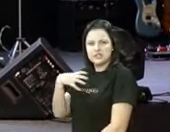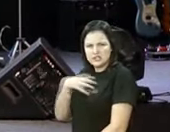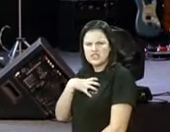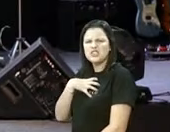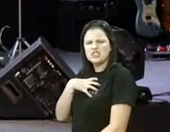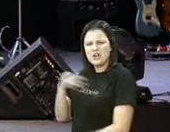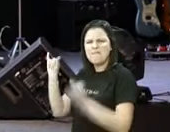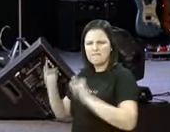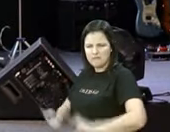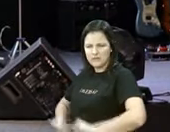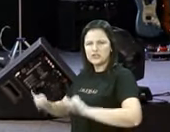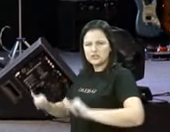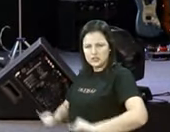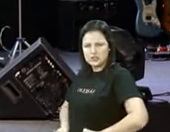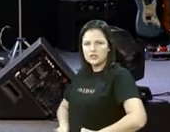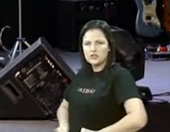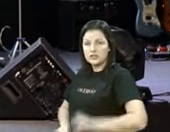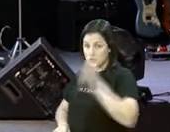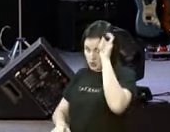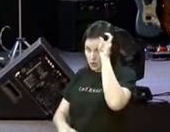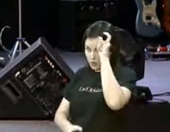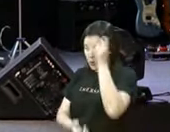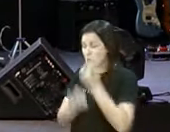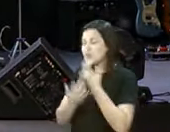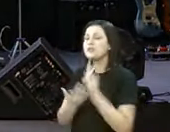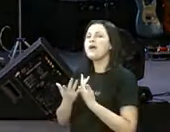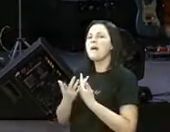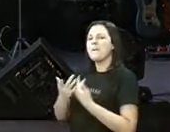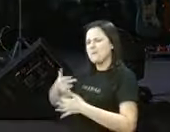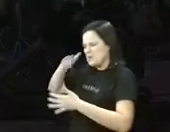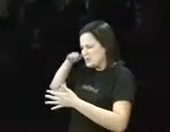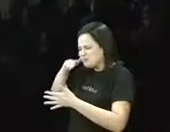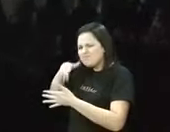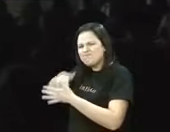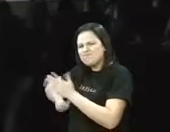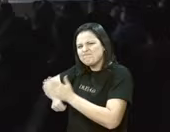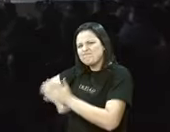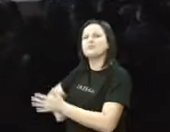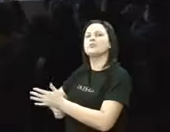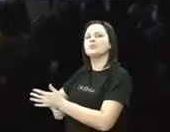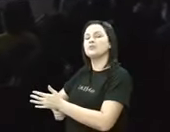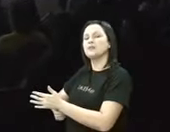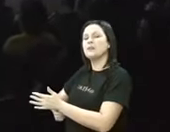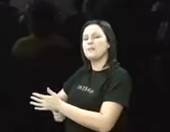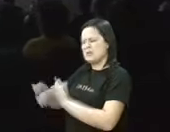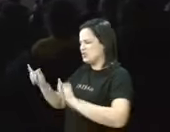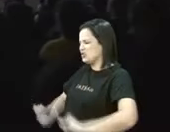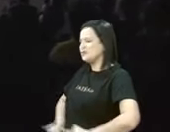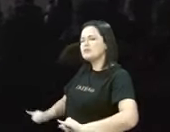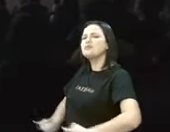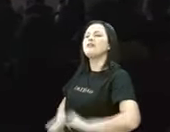diabo colocava o dedo e dizia para você, por causa dessa área, você não vai